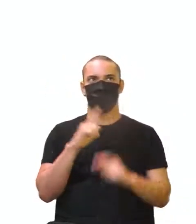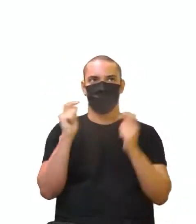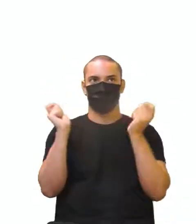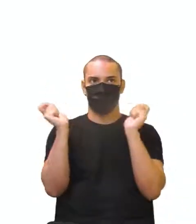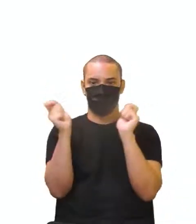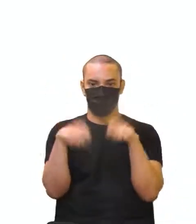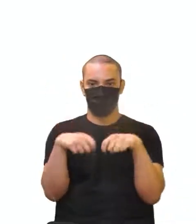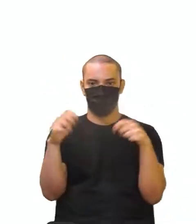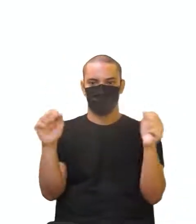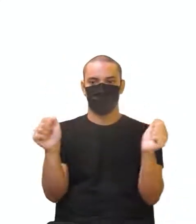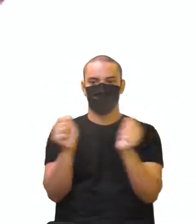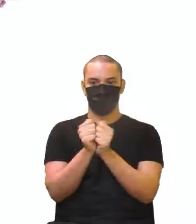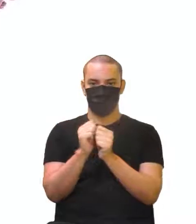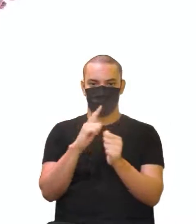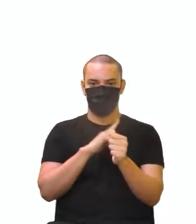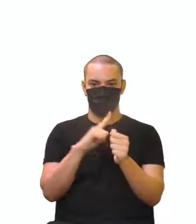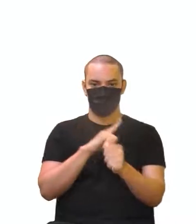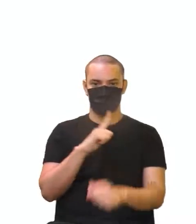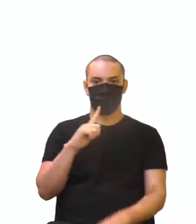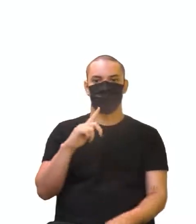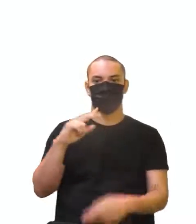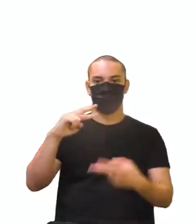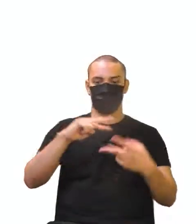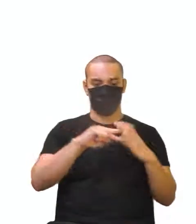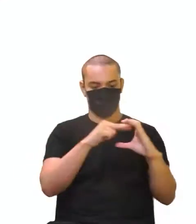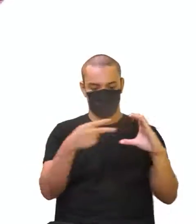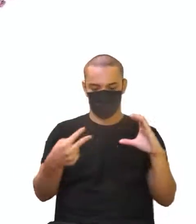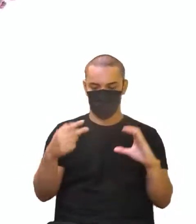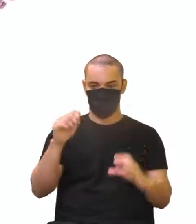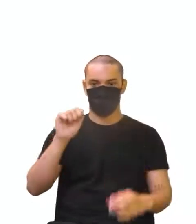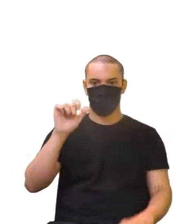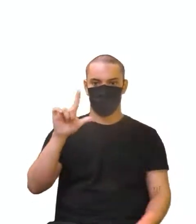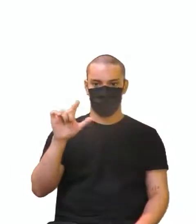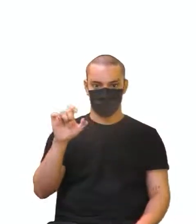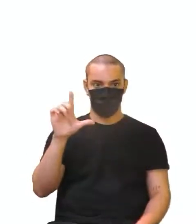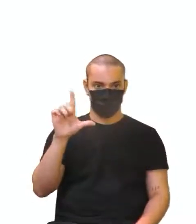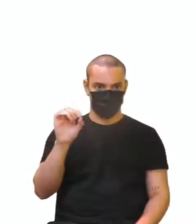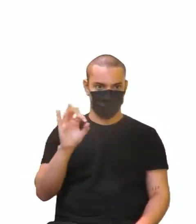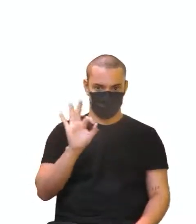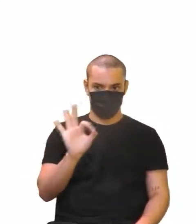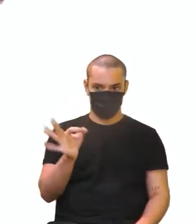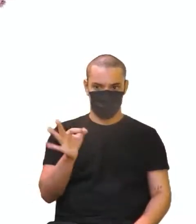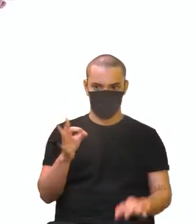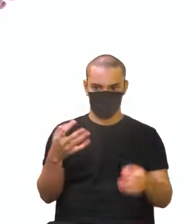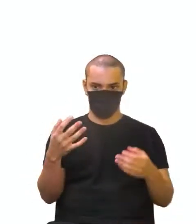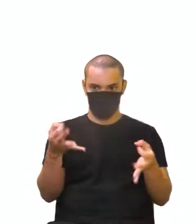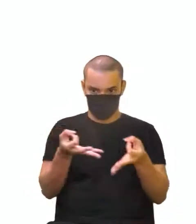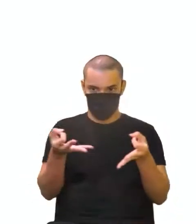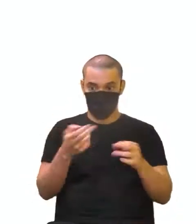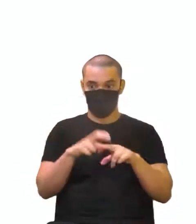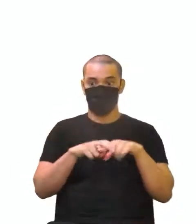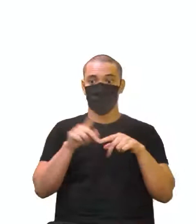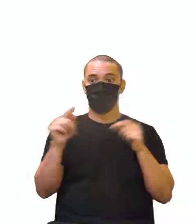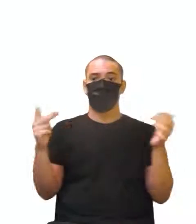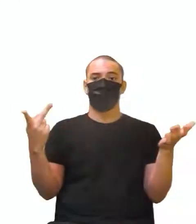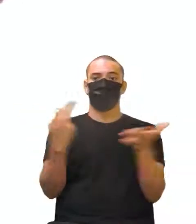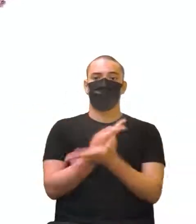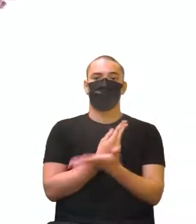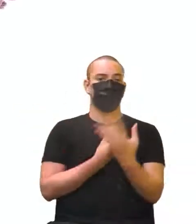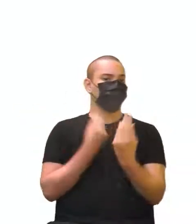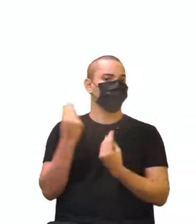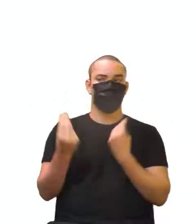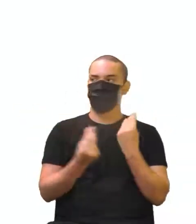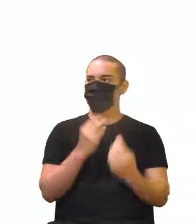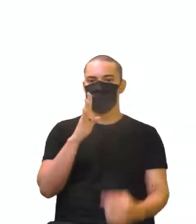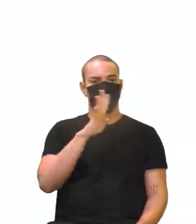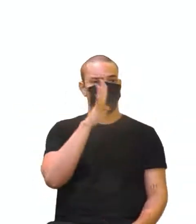que traz o alelo azinho, vai formar o indivíduo azinho. Perfeito? Então, esses eventos, galera, eles são